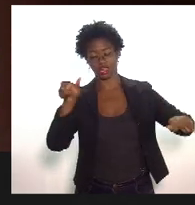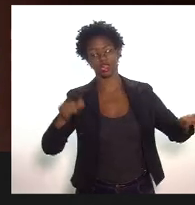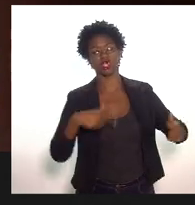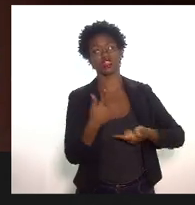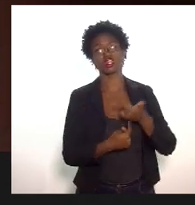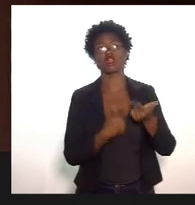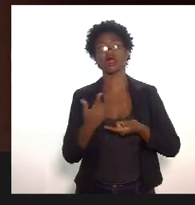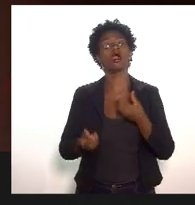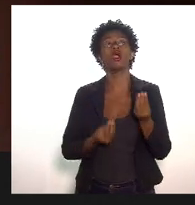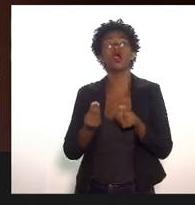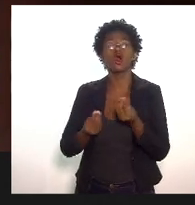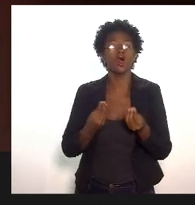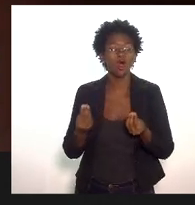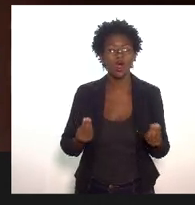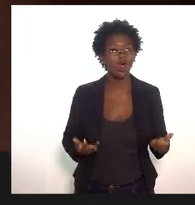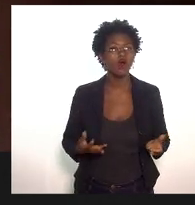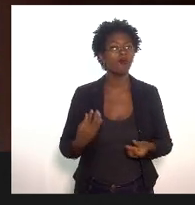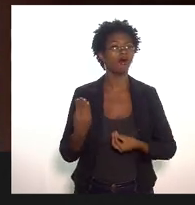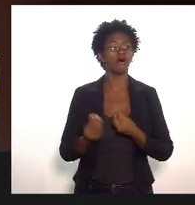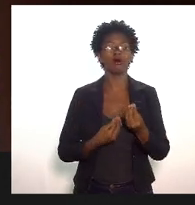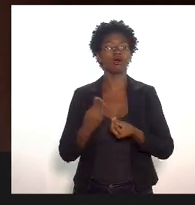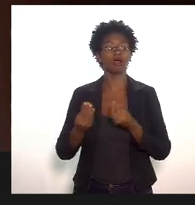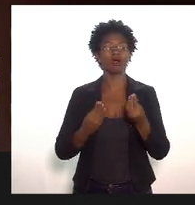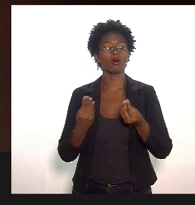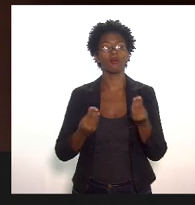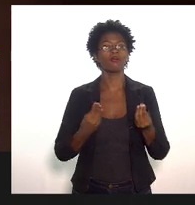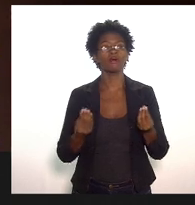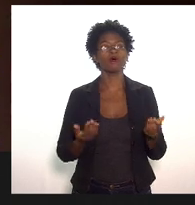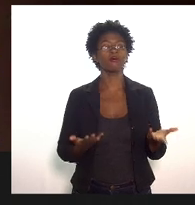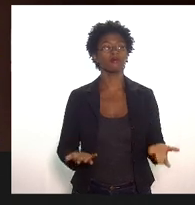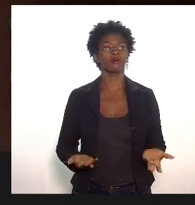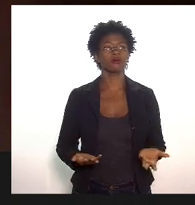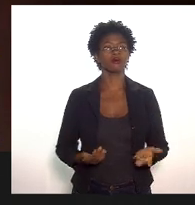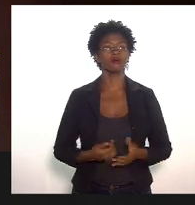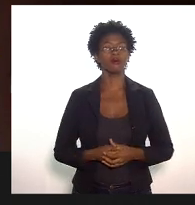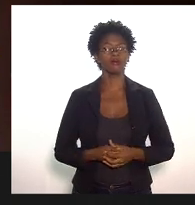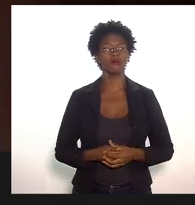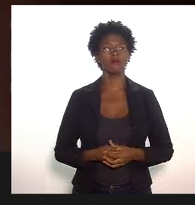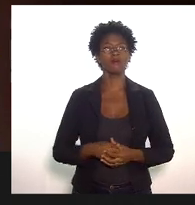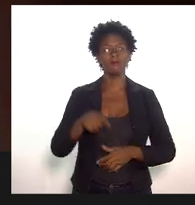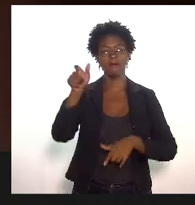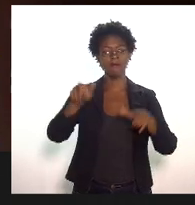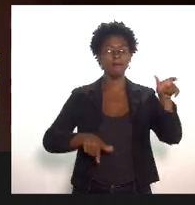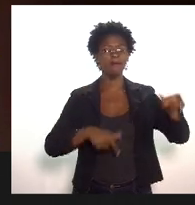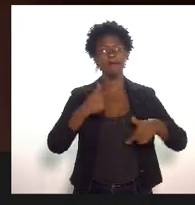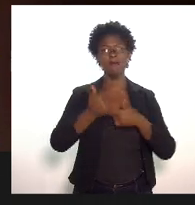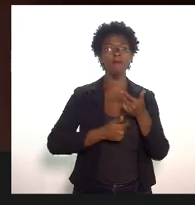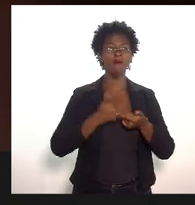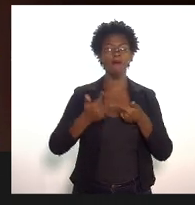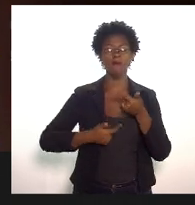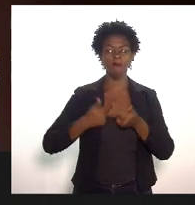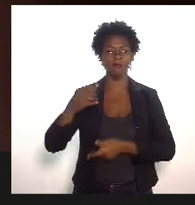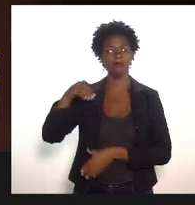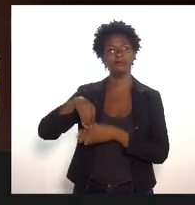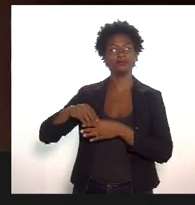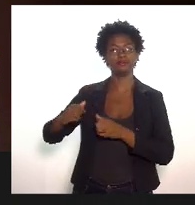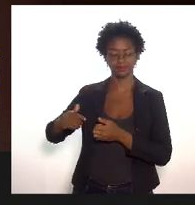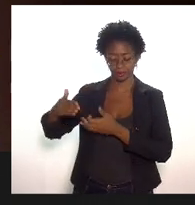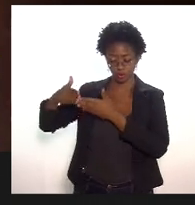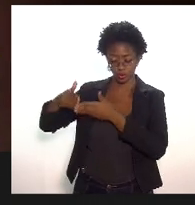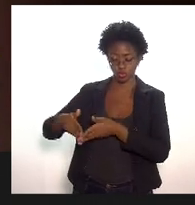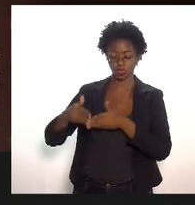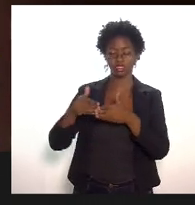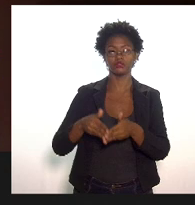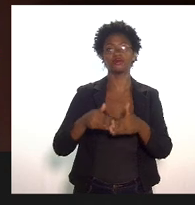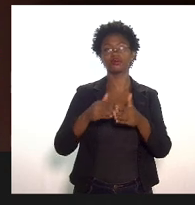Como funcionaria a questão dos trabalhadores dos navios afretados aqui no